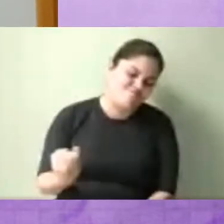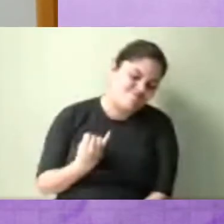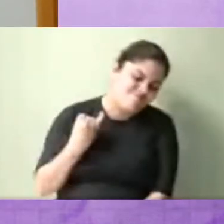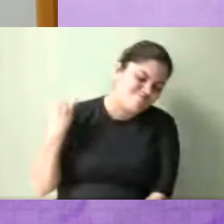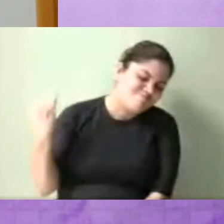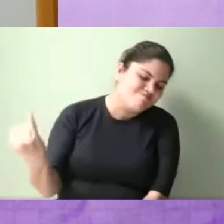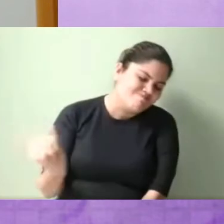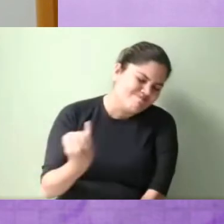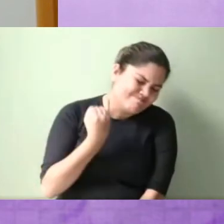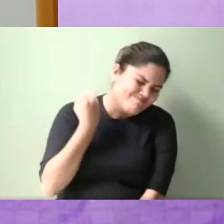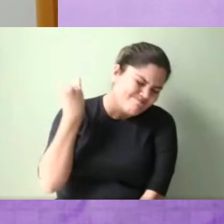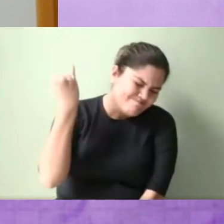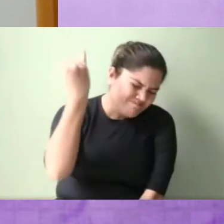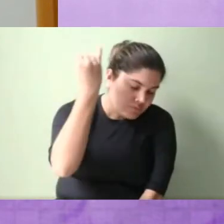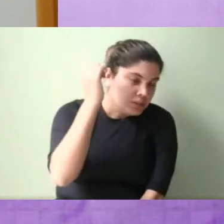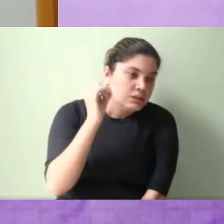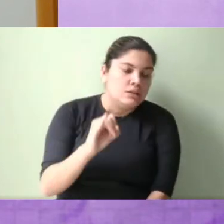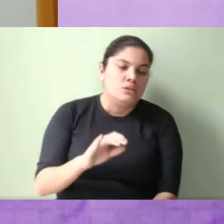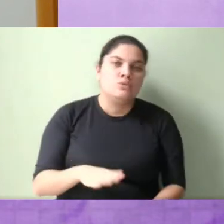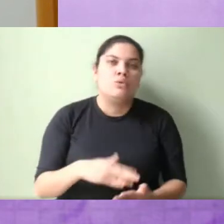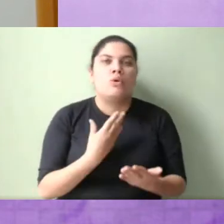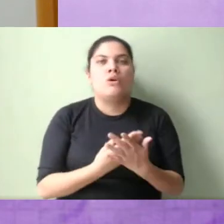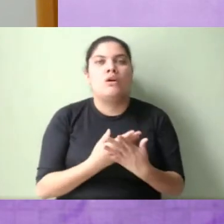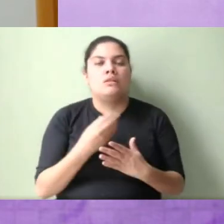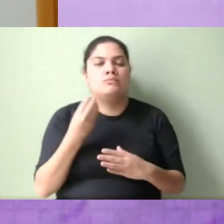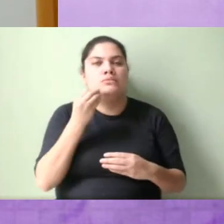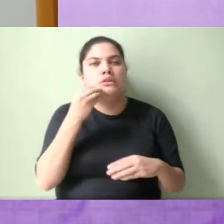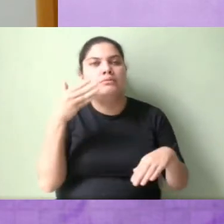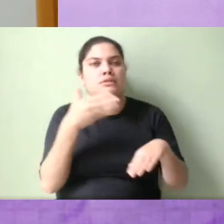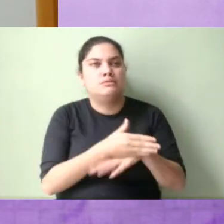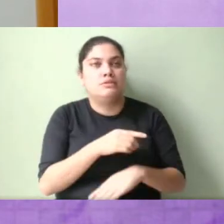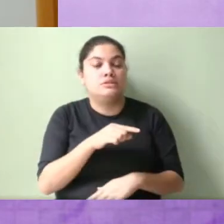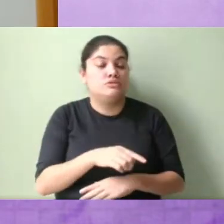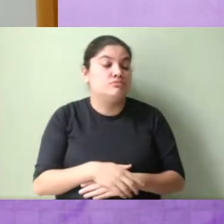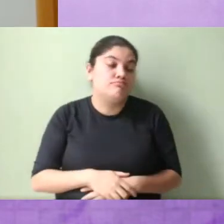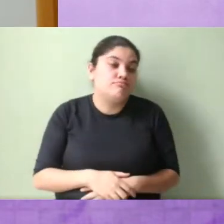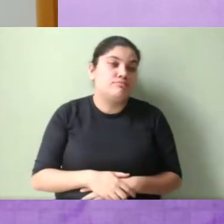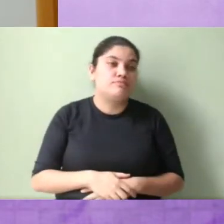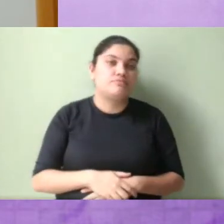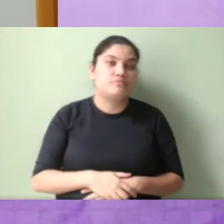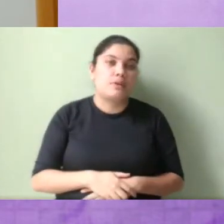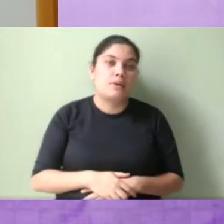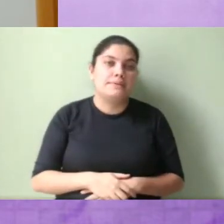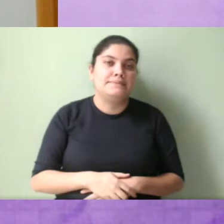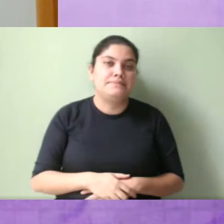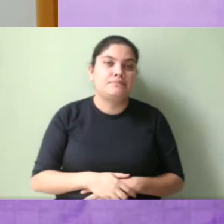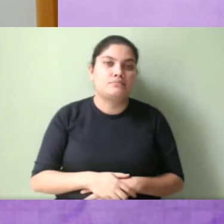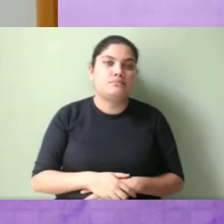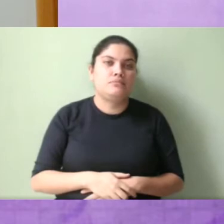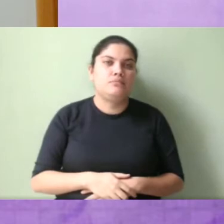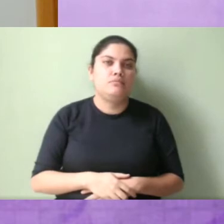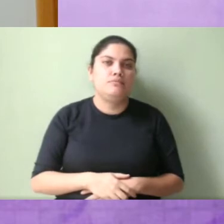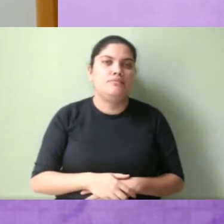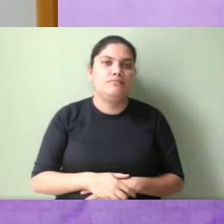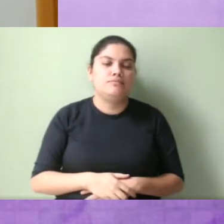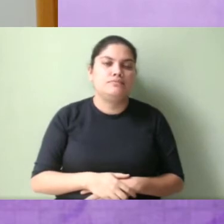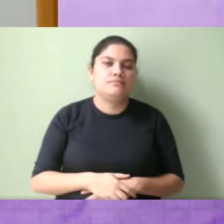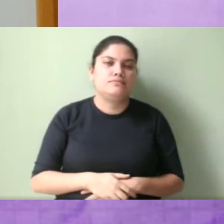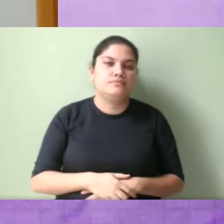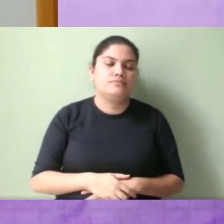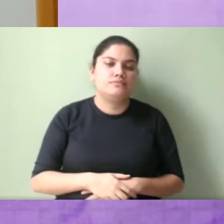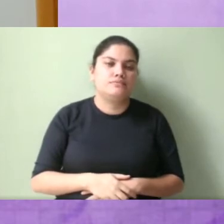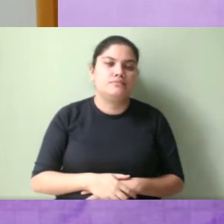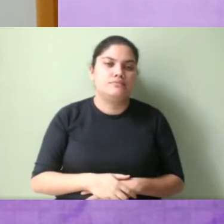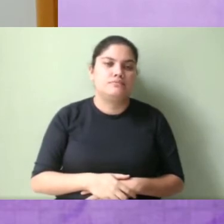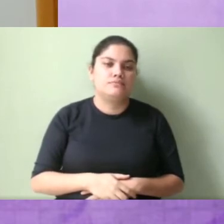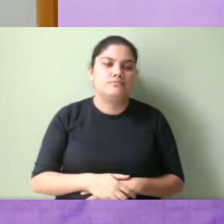no mundo, o ser estar na instituição, o ser estar na comunidade acadêmica, escolar, né? A gente